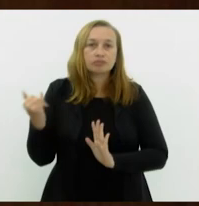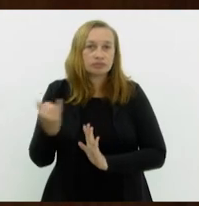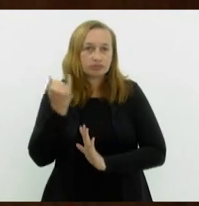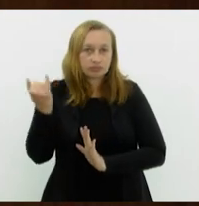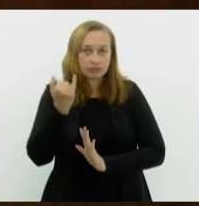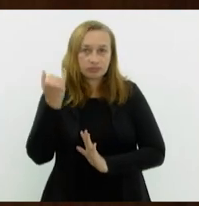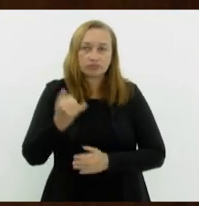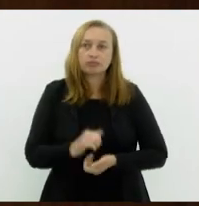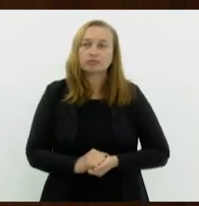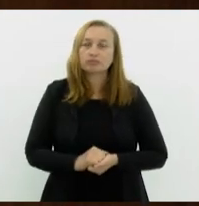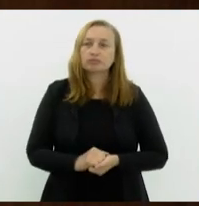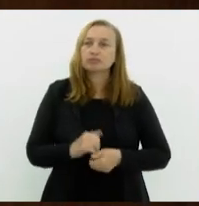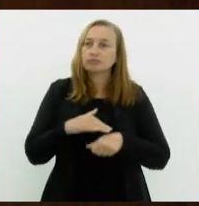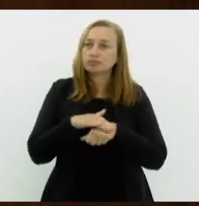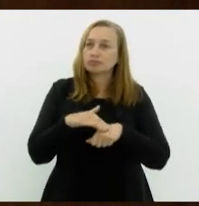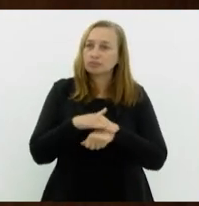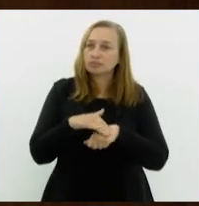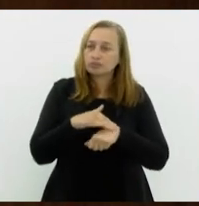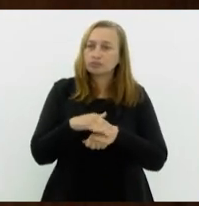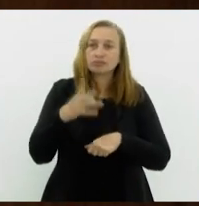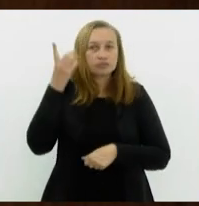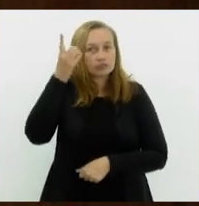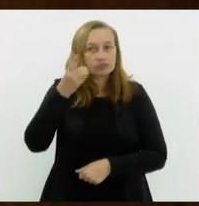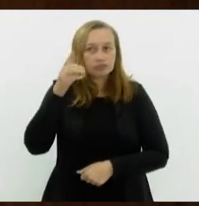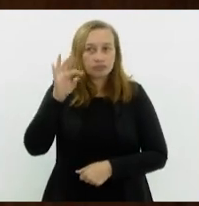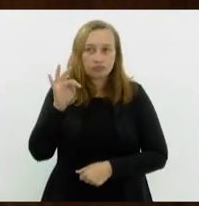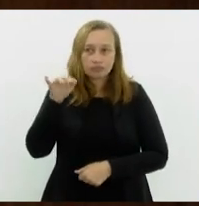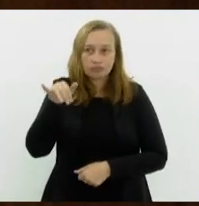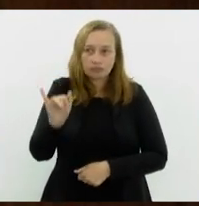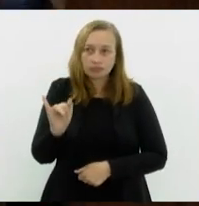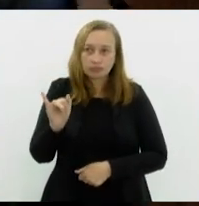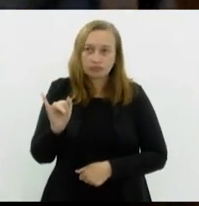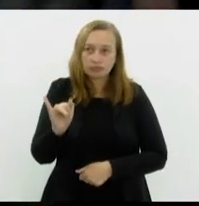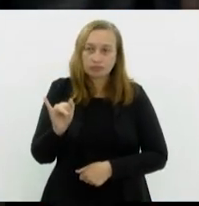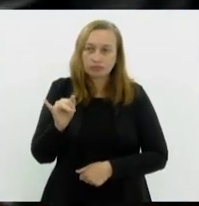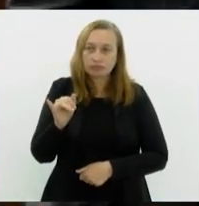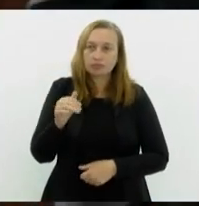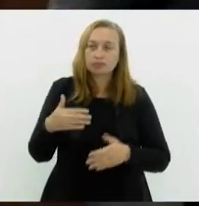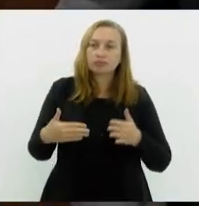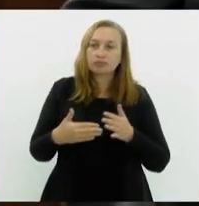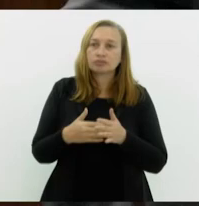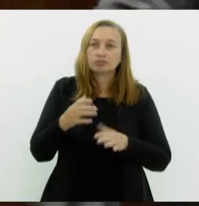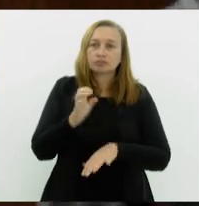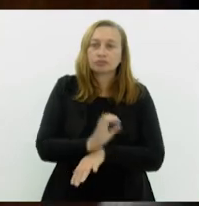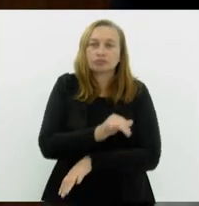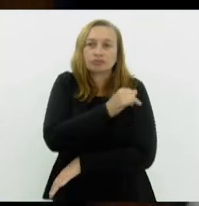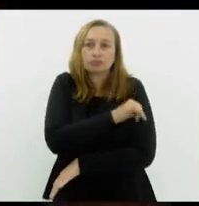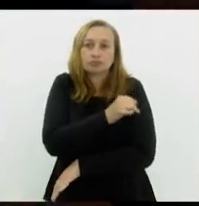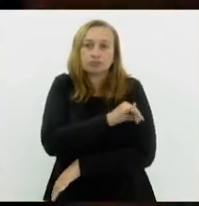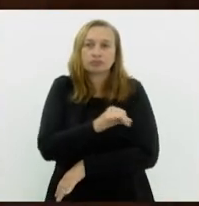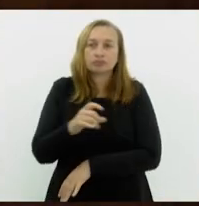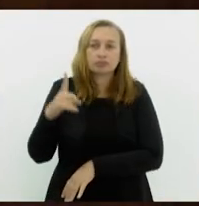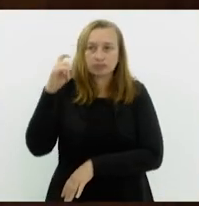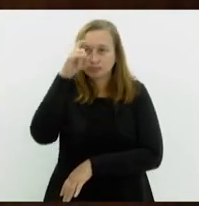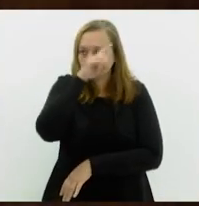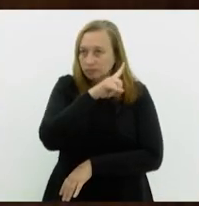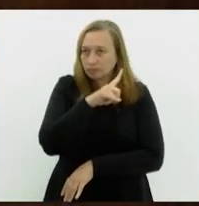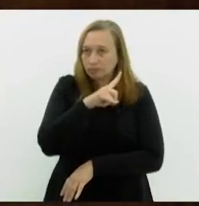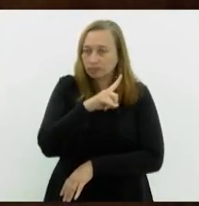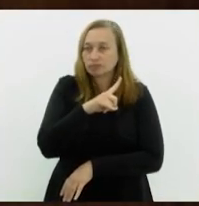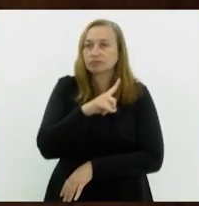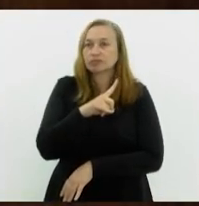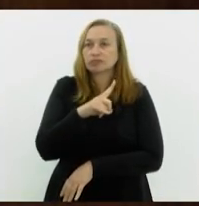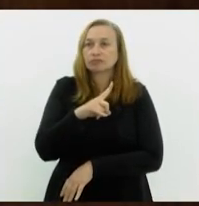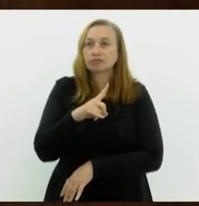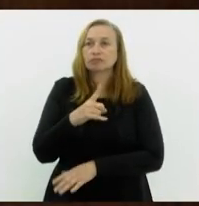importante. Eu estava conversando até com o deputado Tande e falando assim, até o Estado do Rio de Janeiro passa por dificuldade financeira. Então, quando